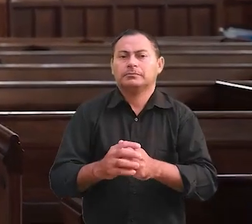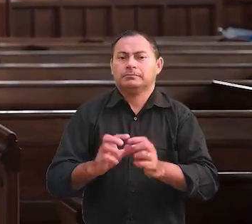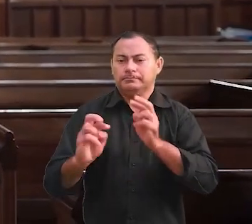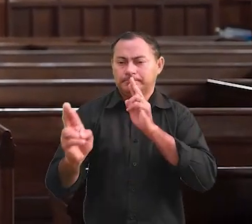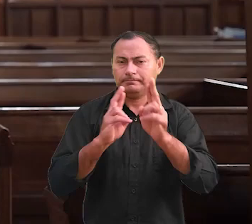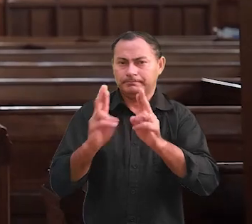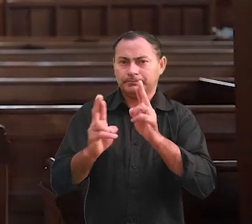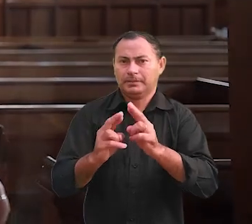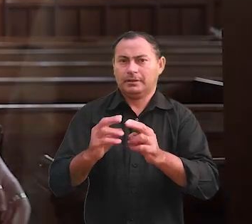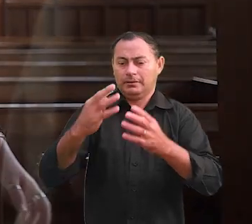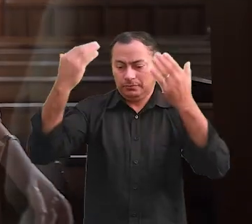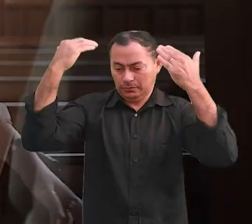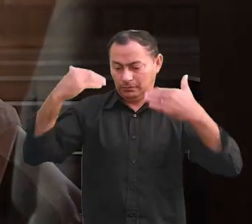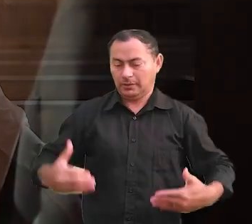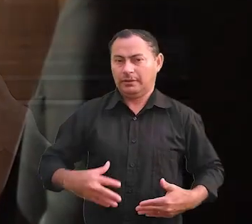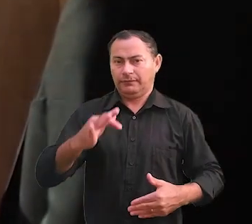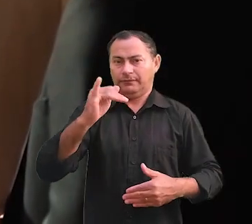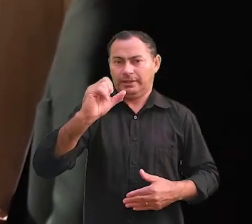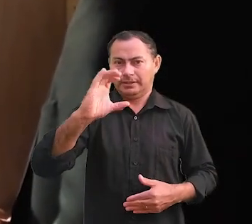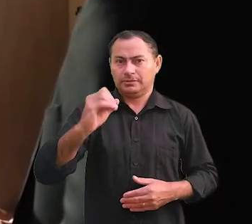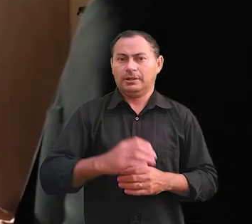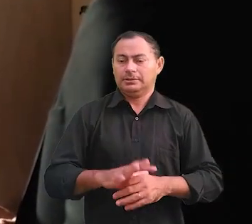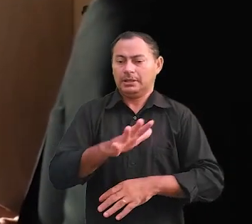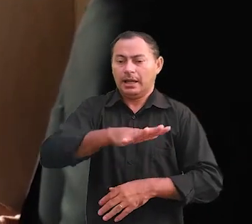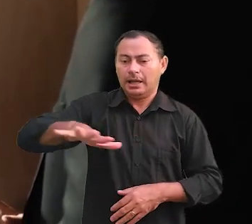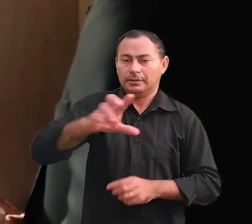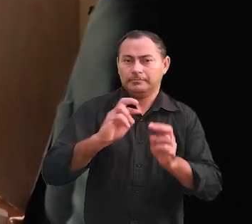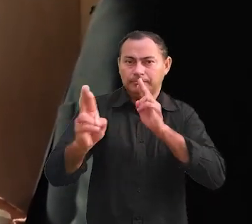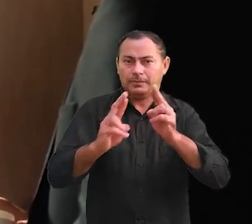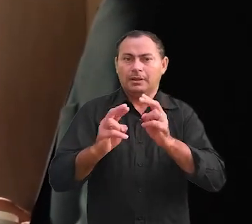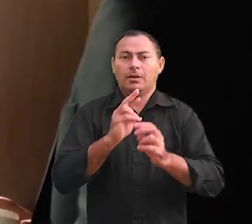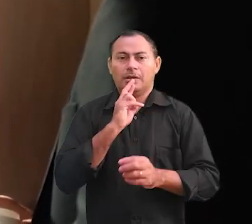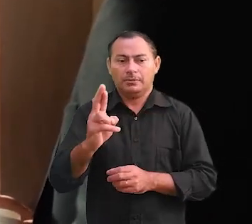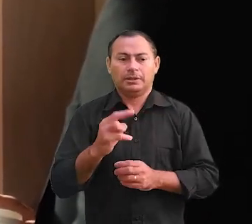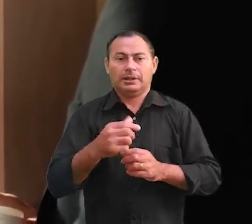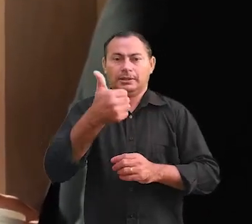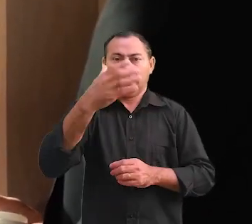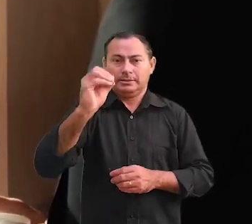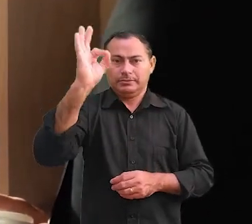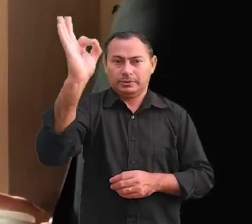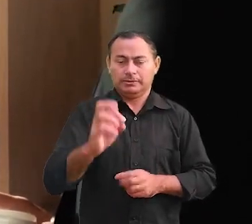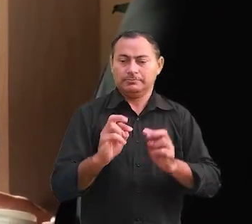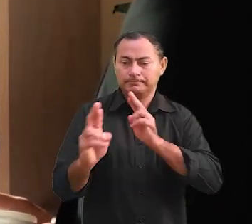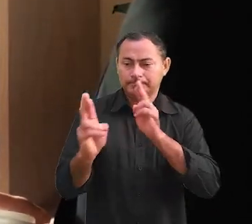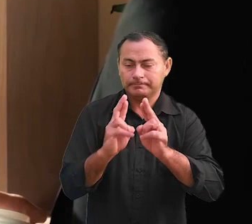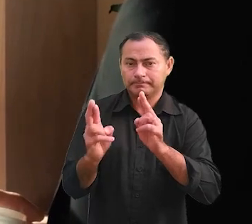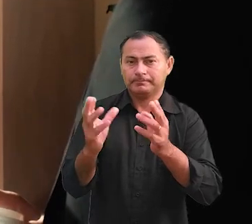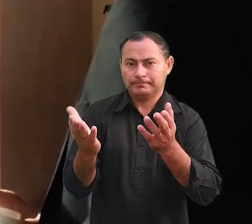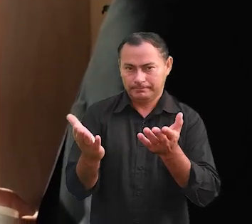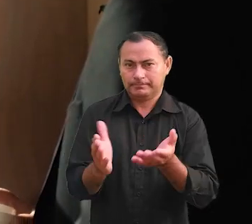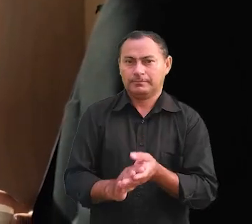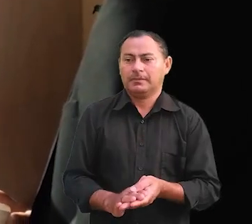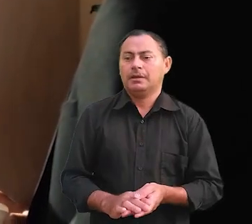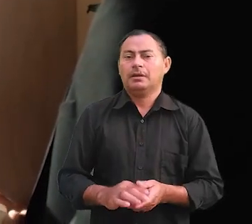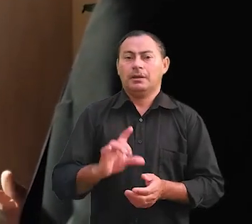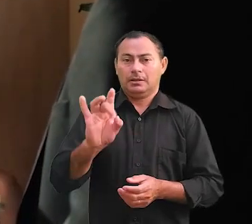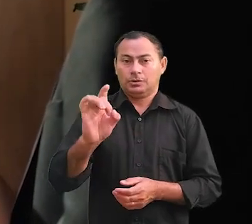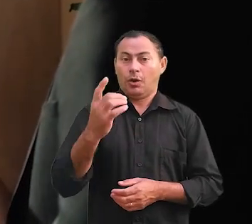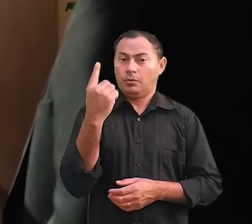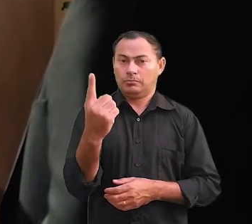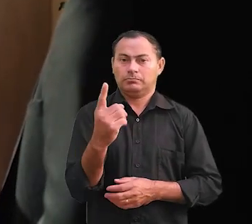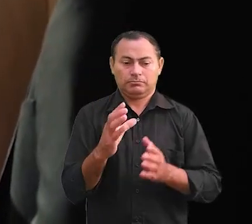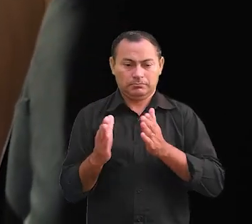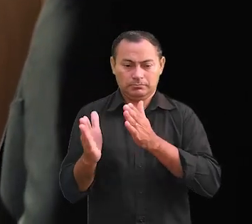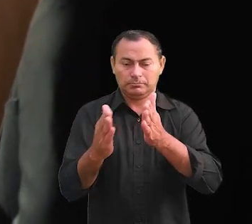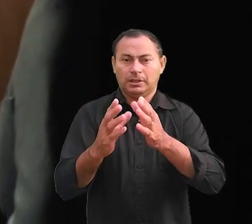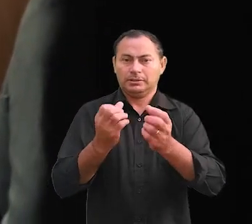dissemos sobre o relacionamento físico essa área da relação corresponde até se por cento do relacionamento e